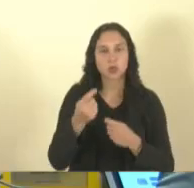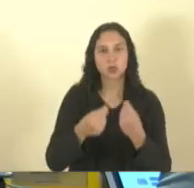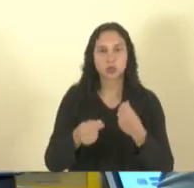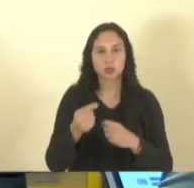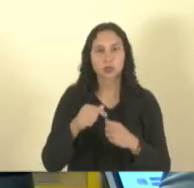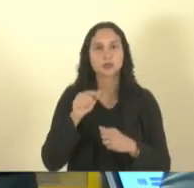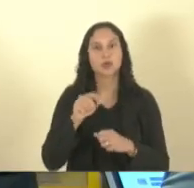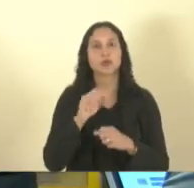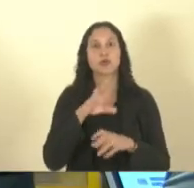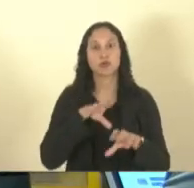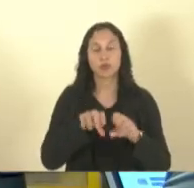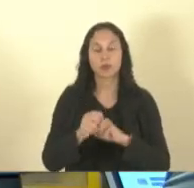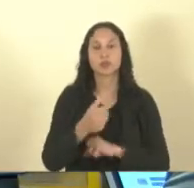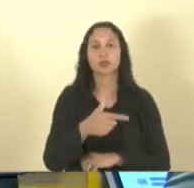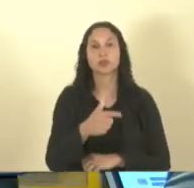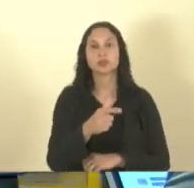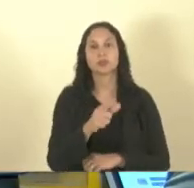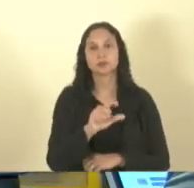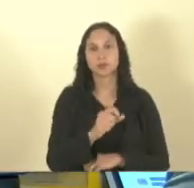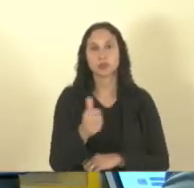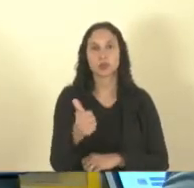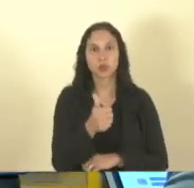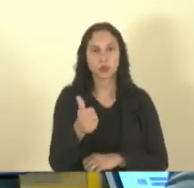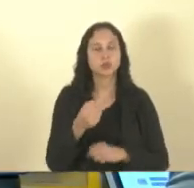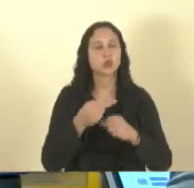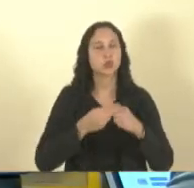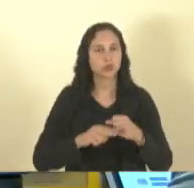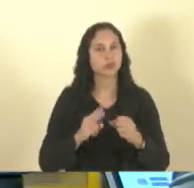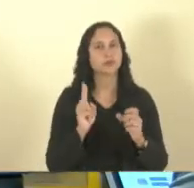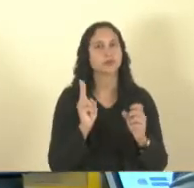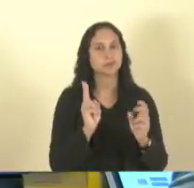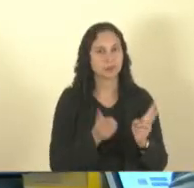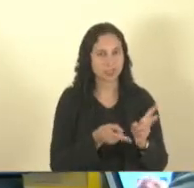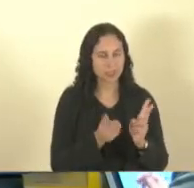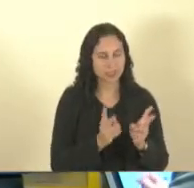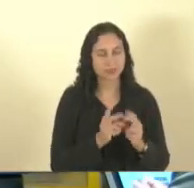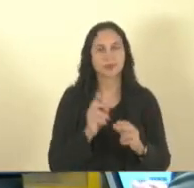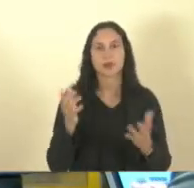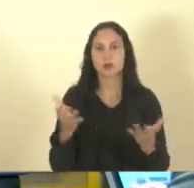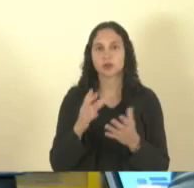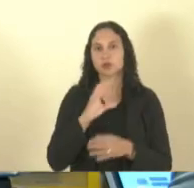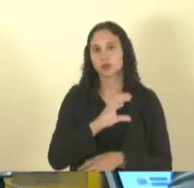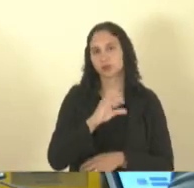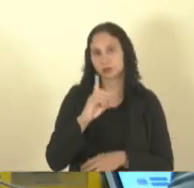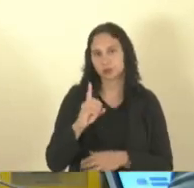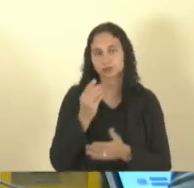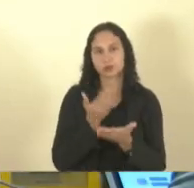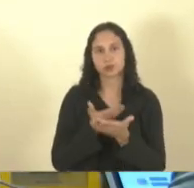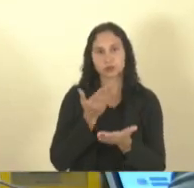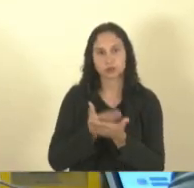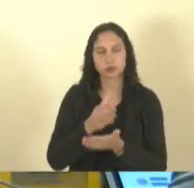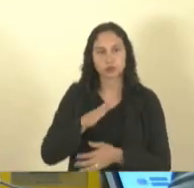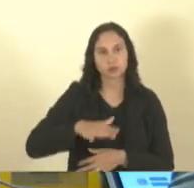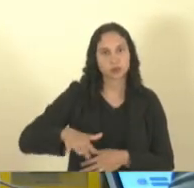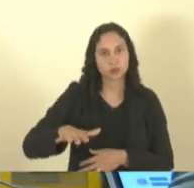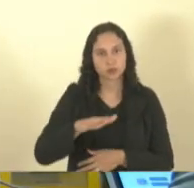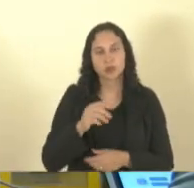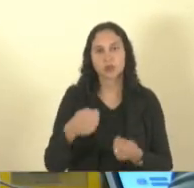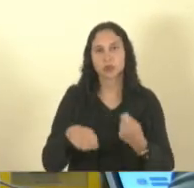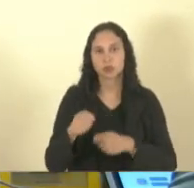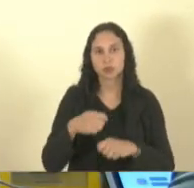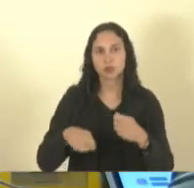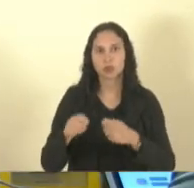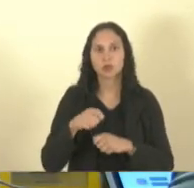ano de 2011 e pela mesma instituição. Atuou como coordenador de estudos econômicos na autarquia